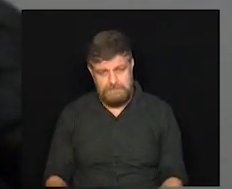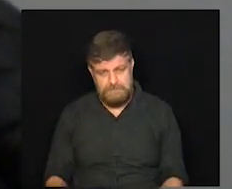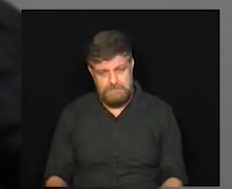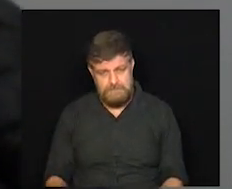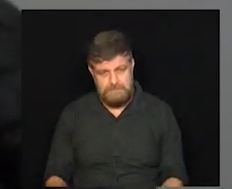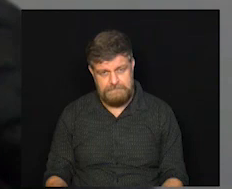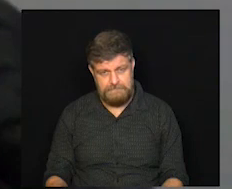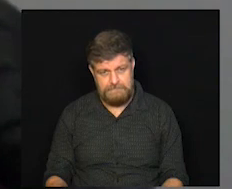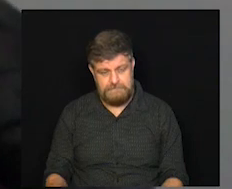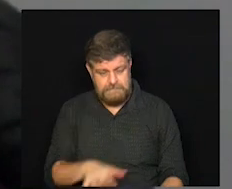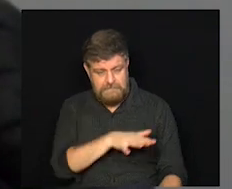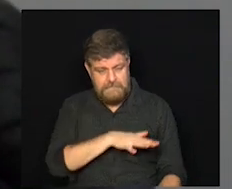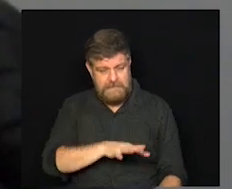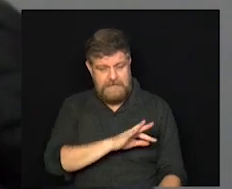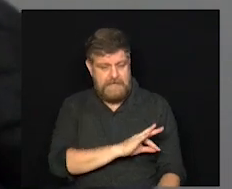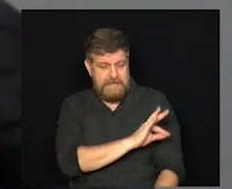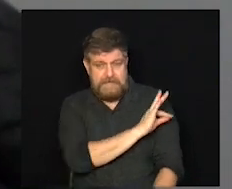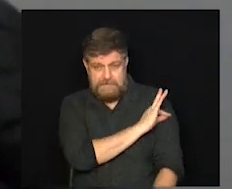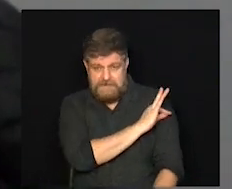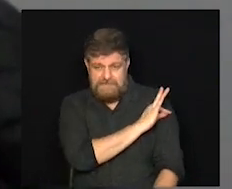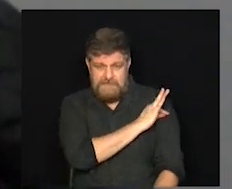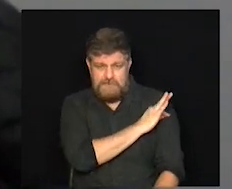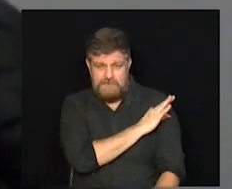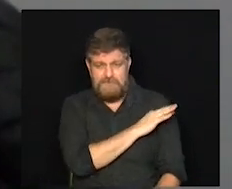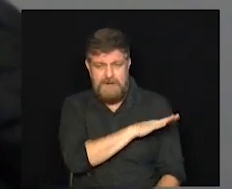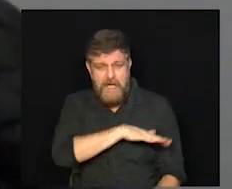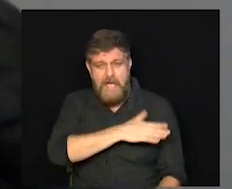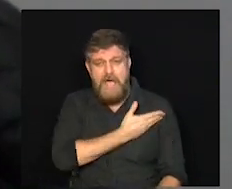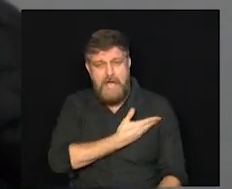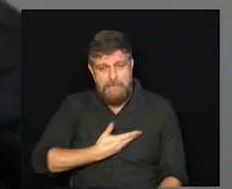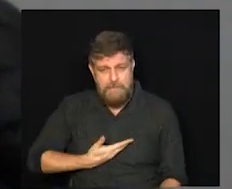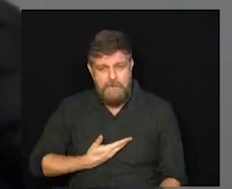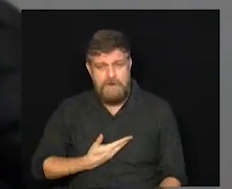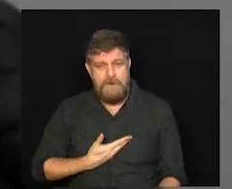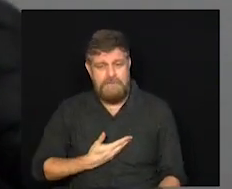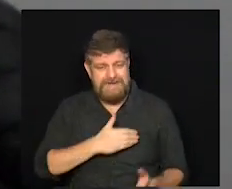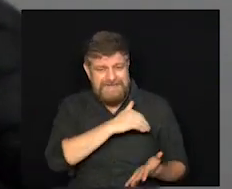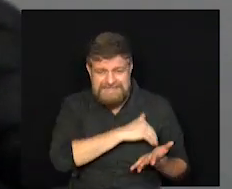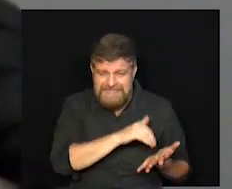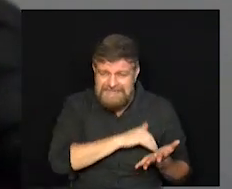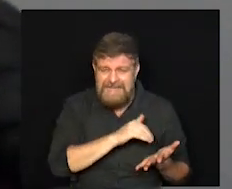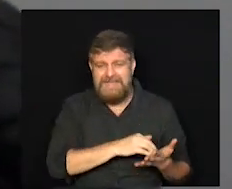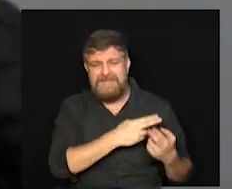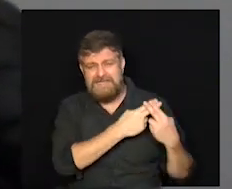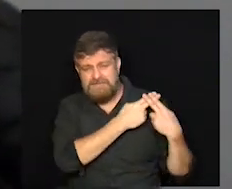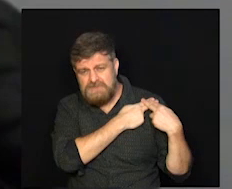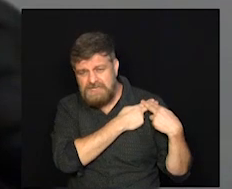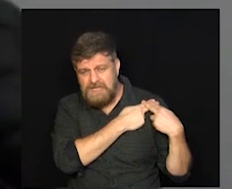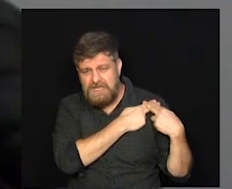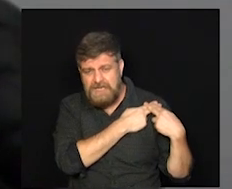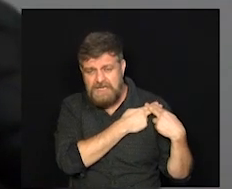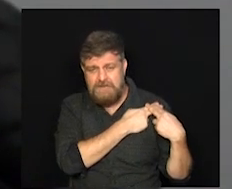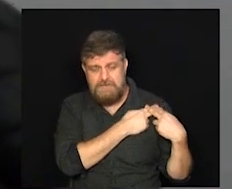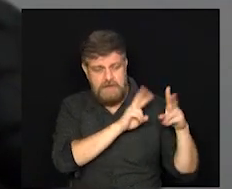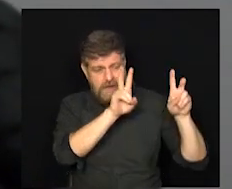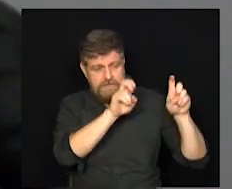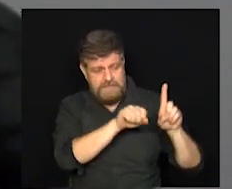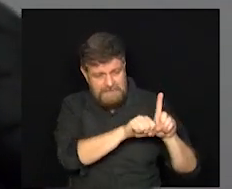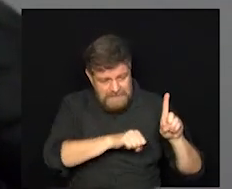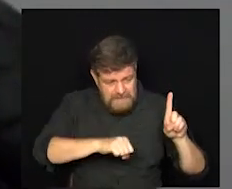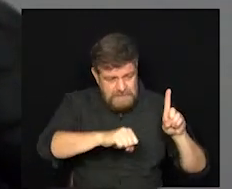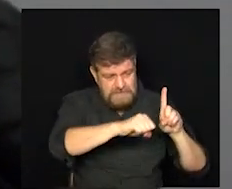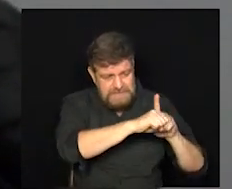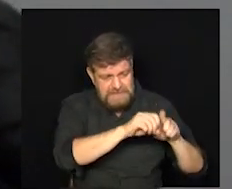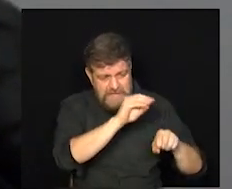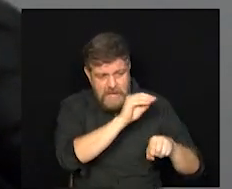o órgão competente aí, né, o setor que cuida dessas questões sociais e todas essas